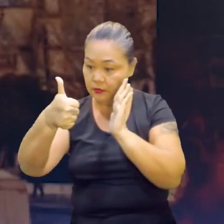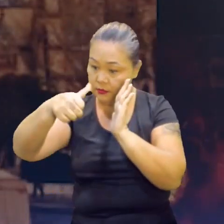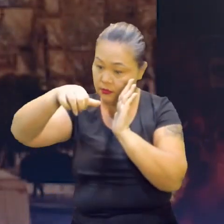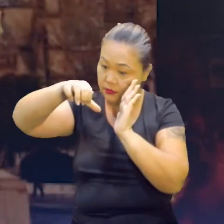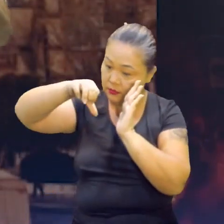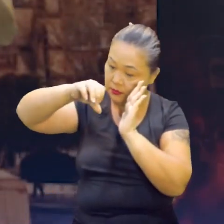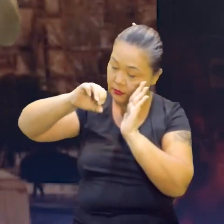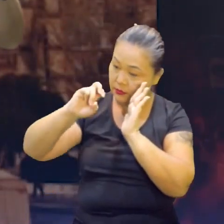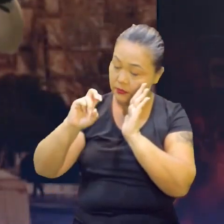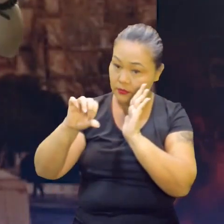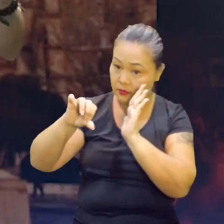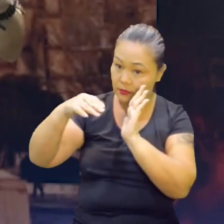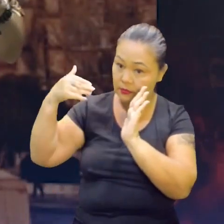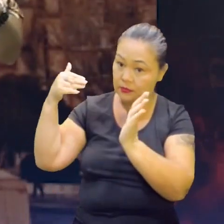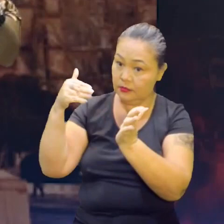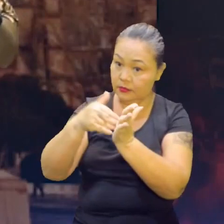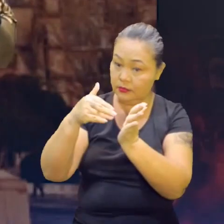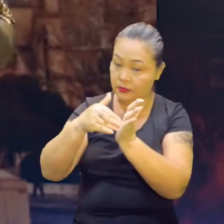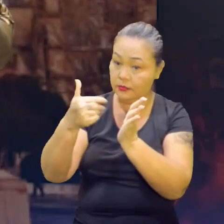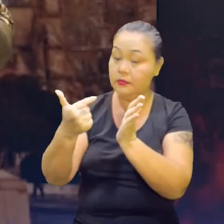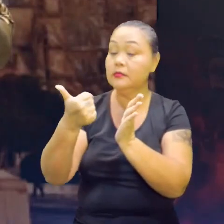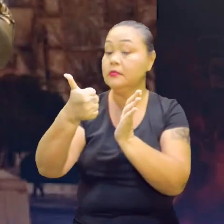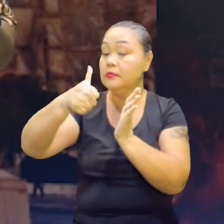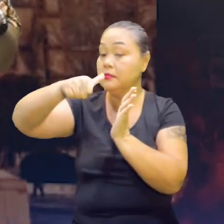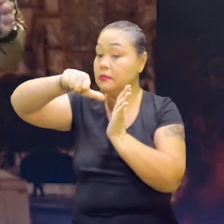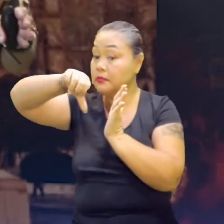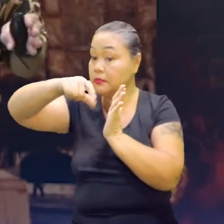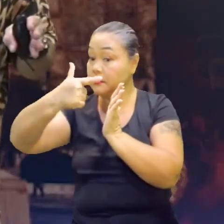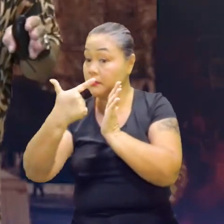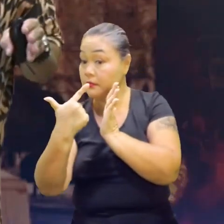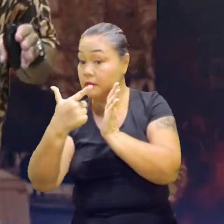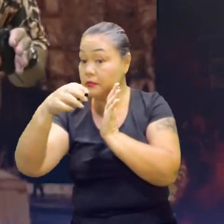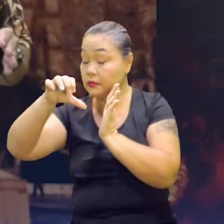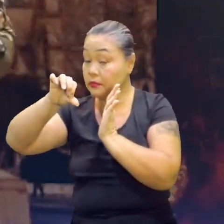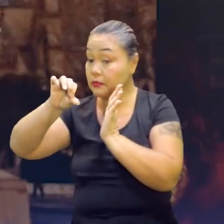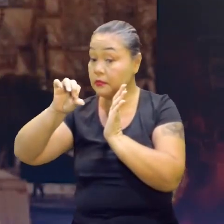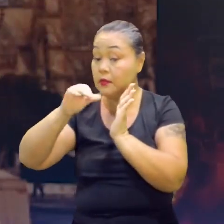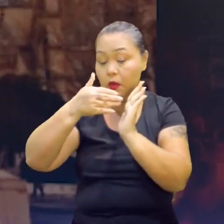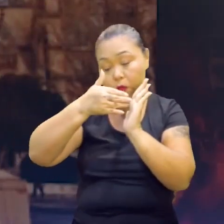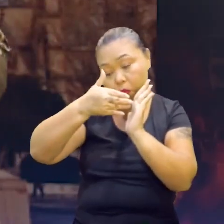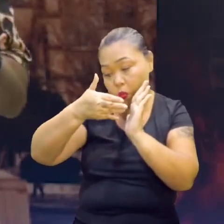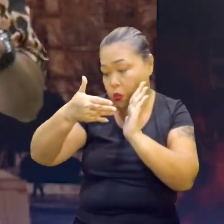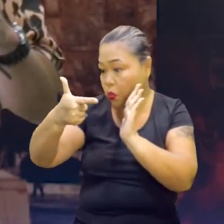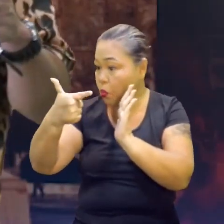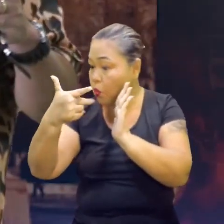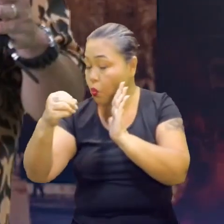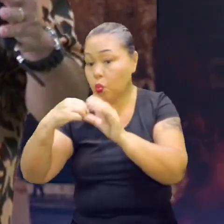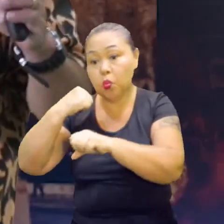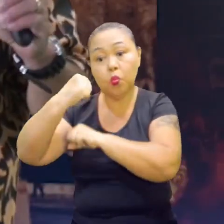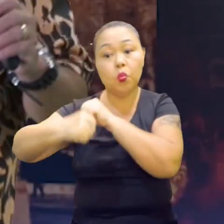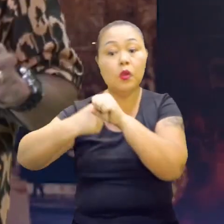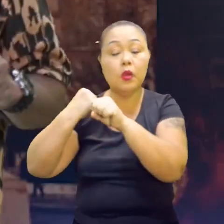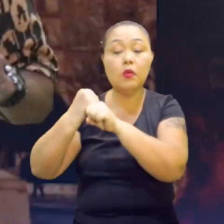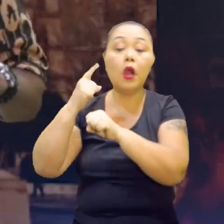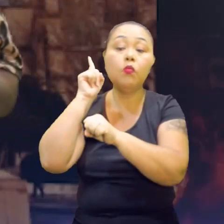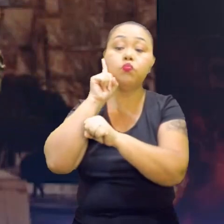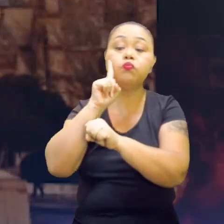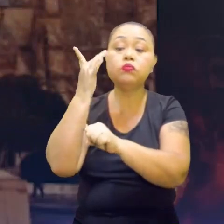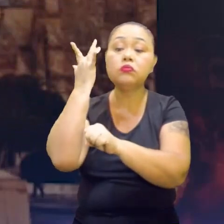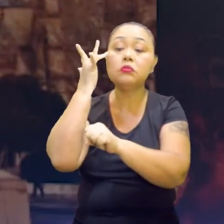a 1929, foram 20 anos que os americanos não sabiam o que era